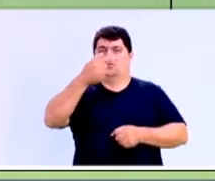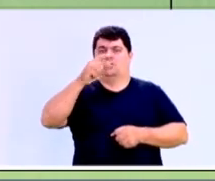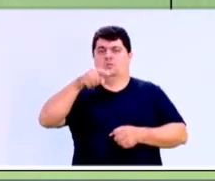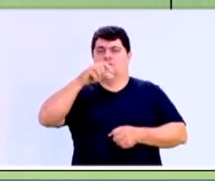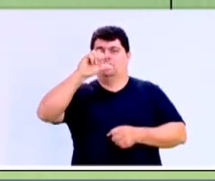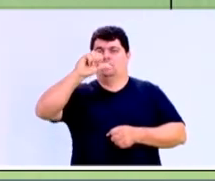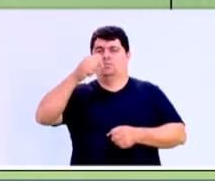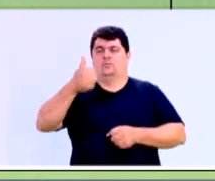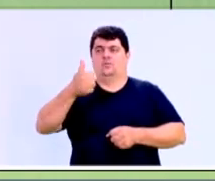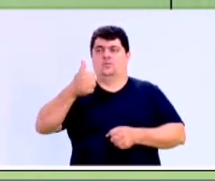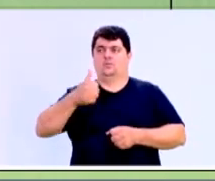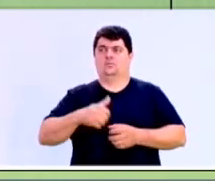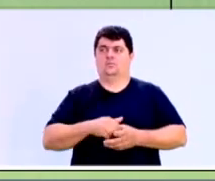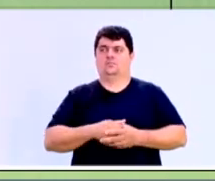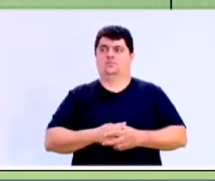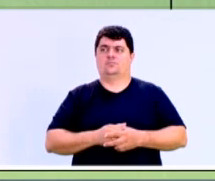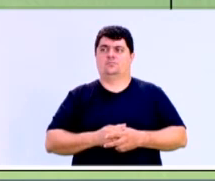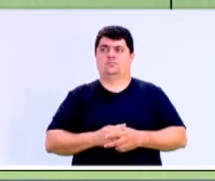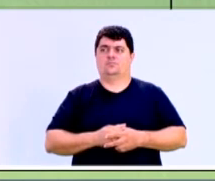47,91.